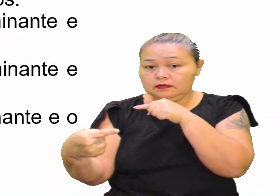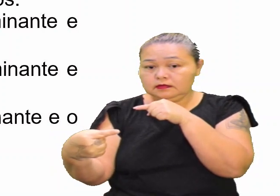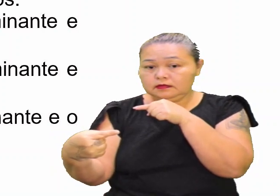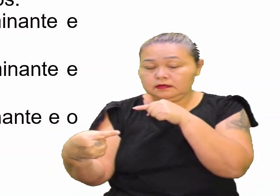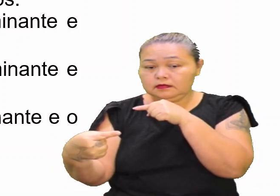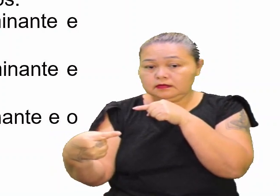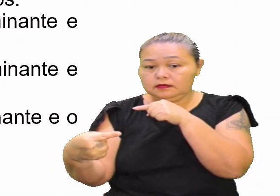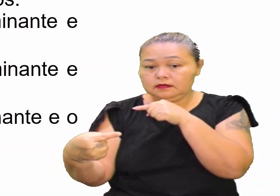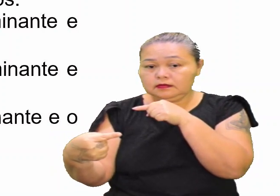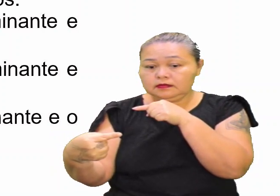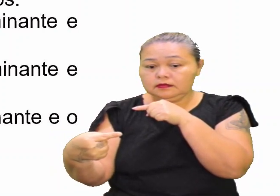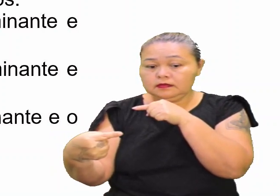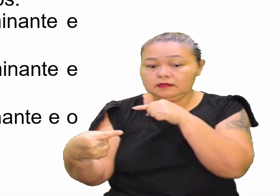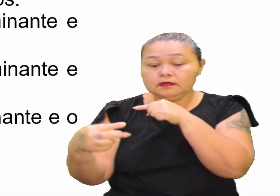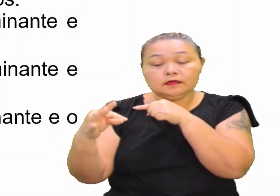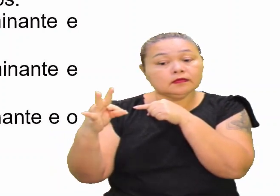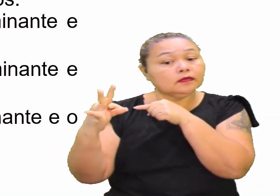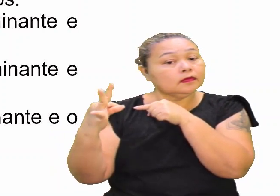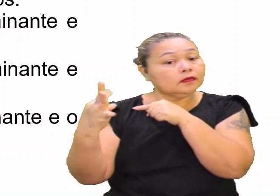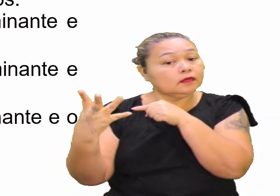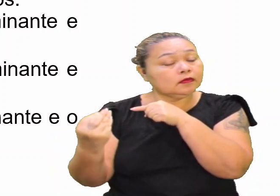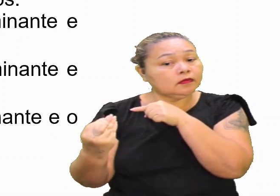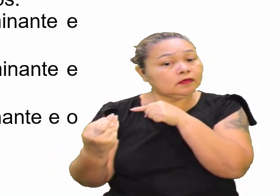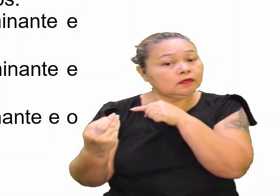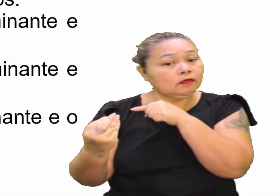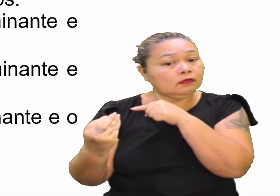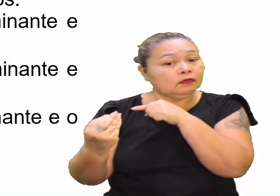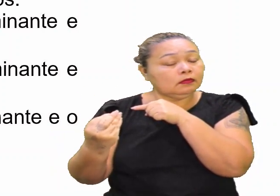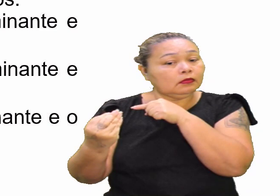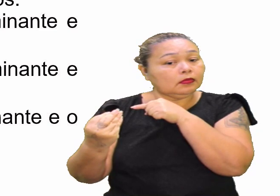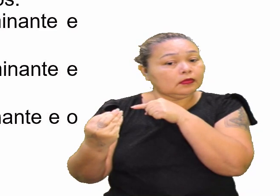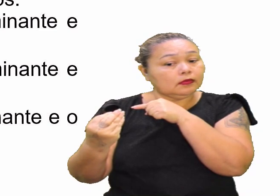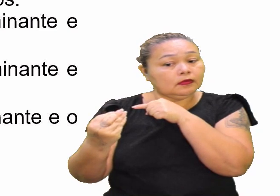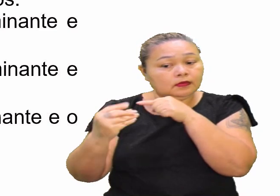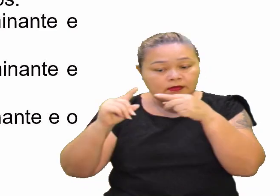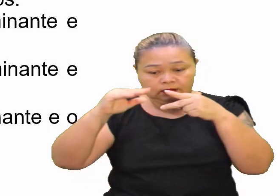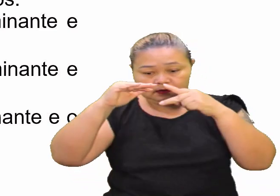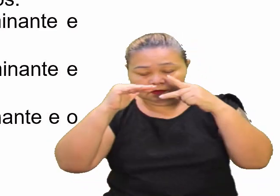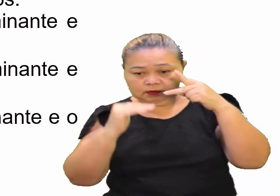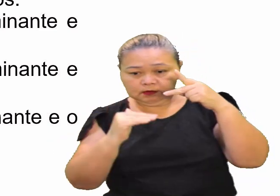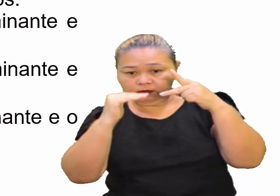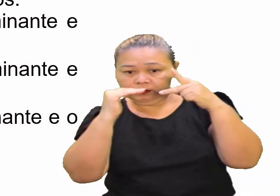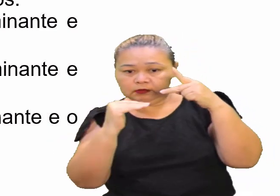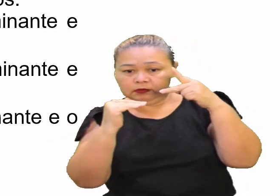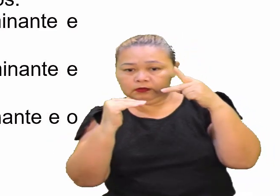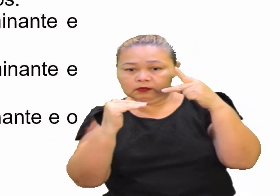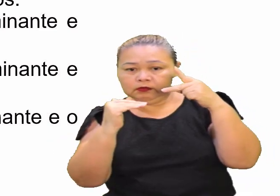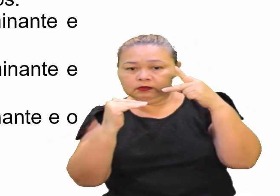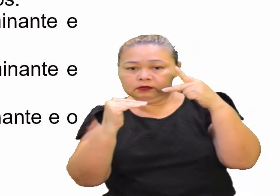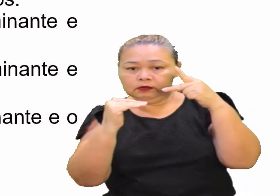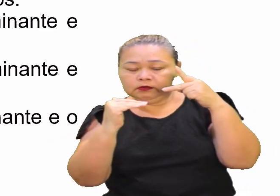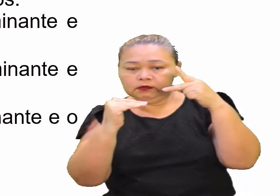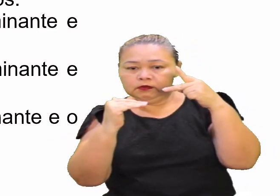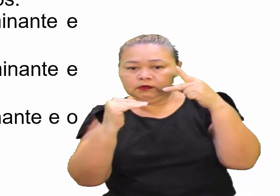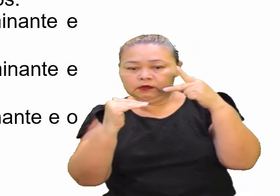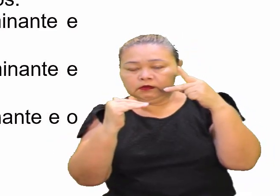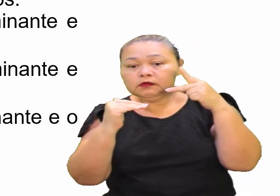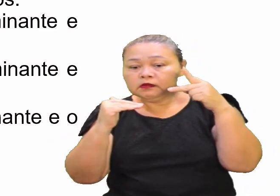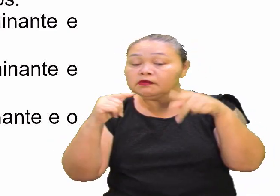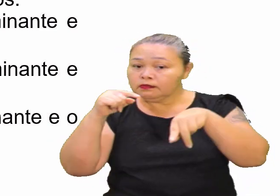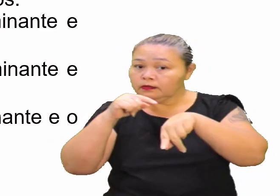E os genes são do indivíduo da geração 3, ou da geração 2, o indivíduo